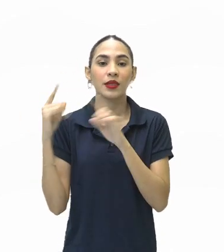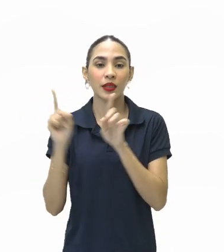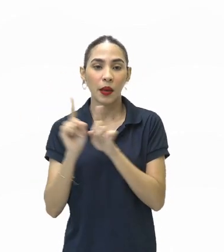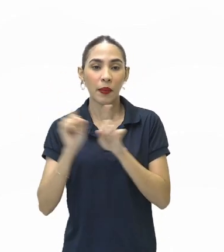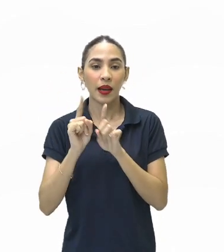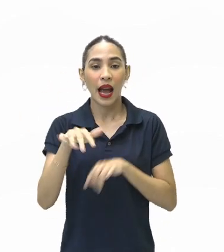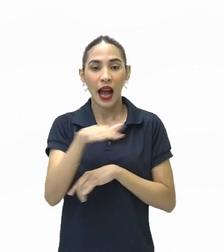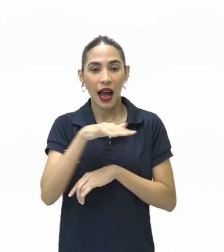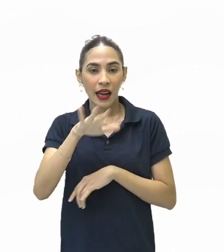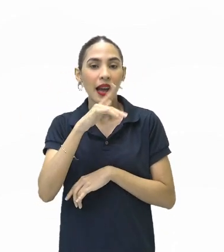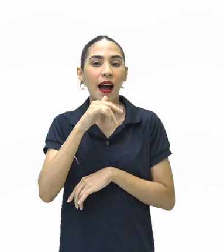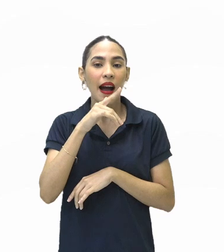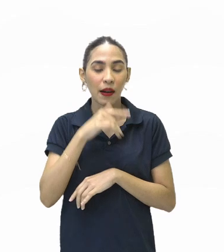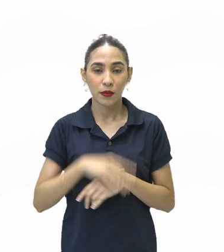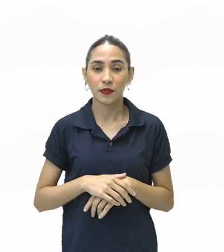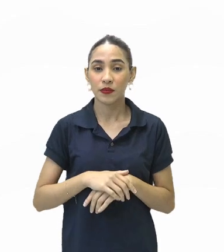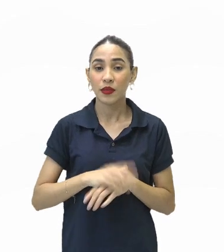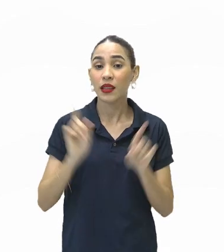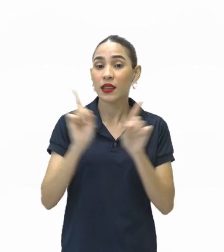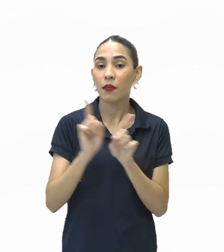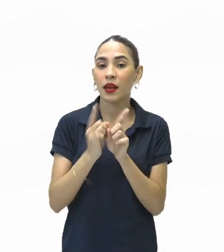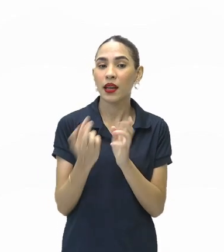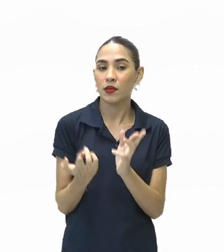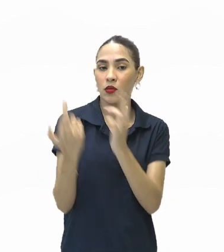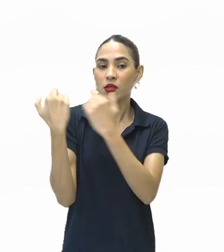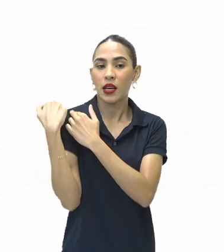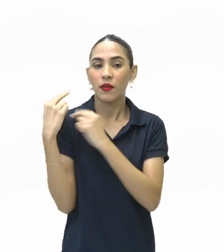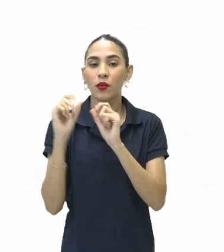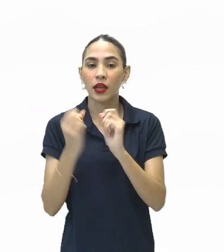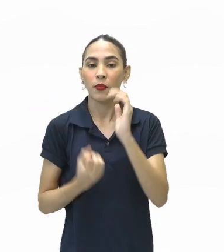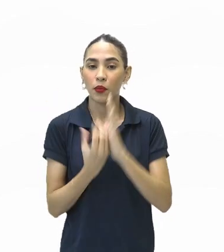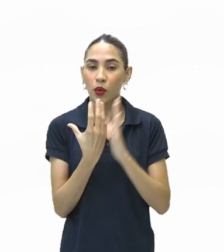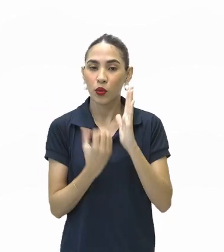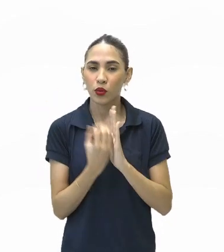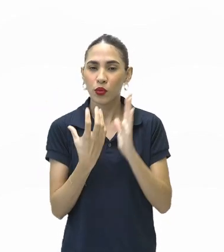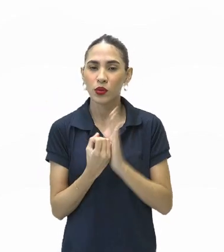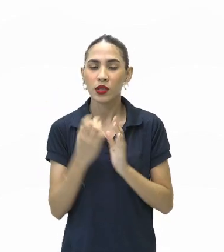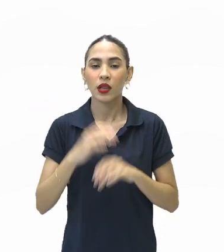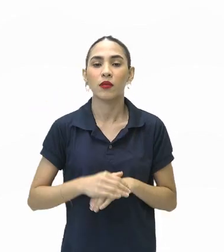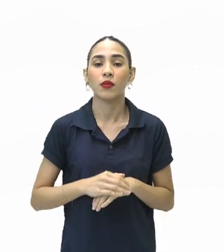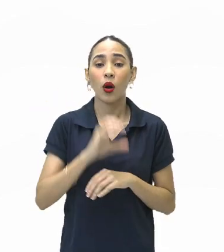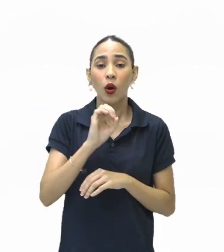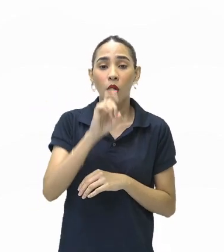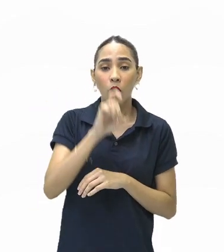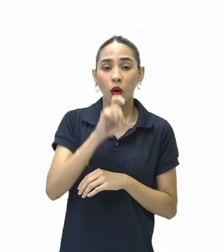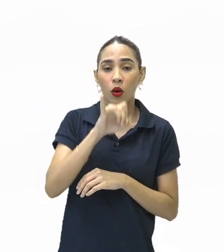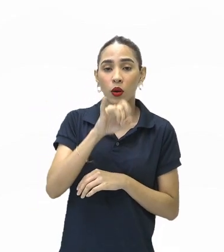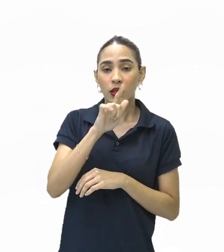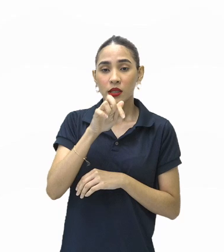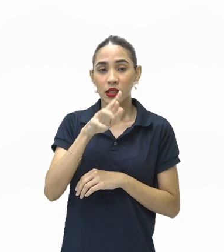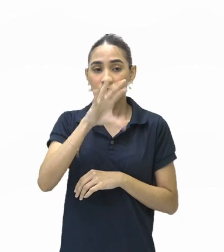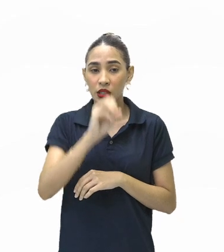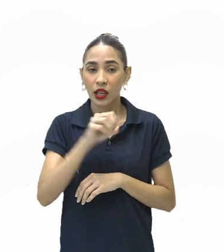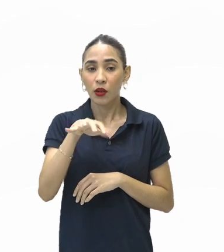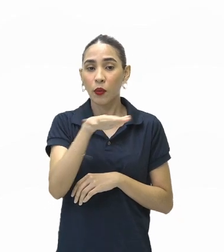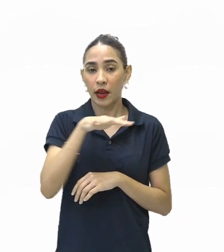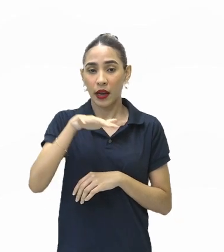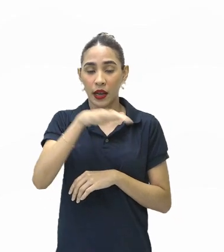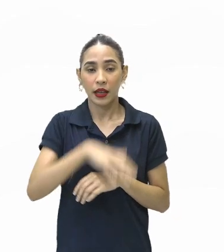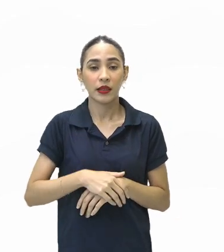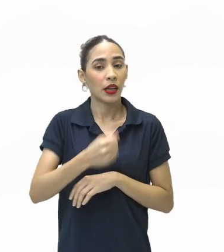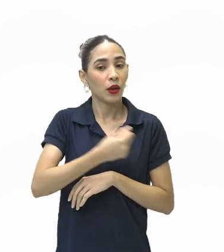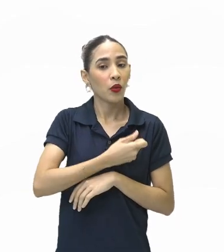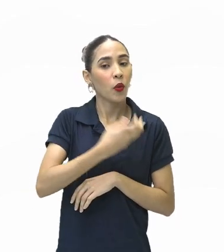no ambiente aquático, sendo responsáveis pela produção de grande quantidade de oxigênio dissolvido do meio,